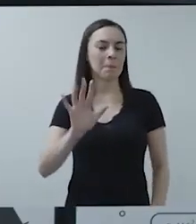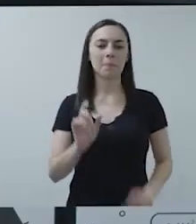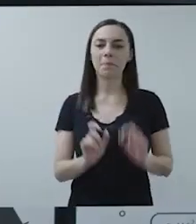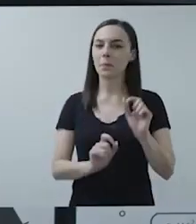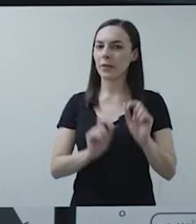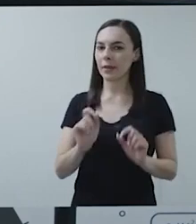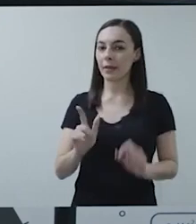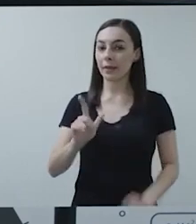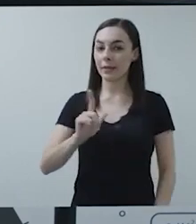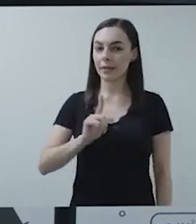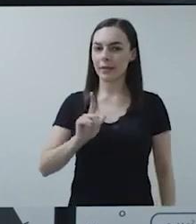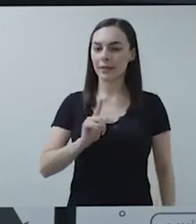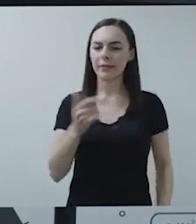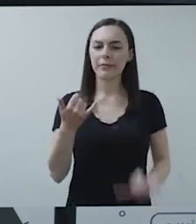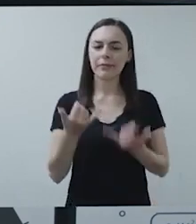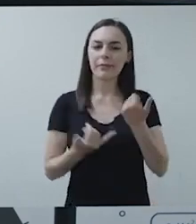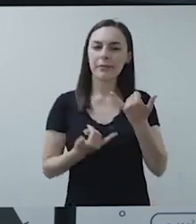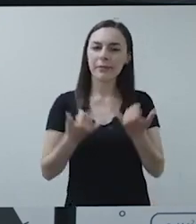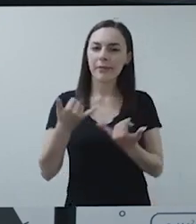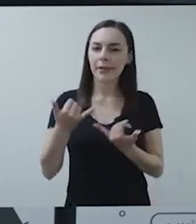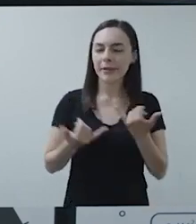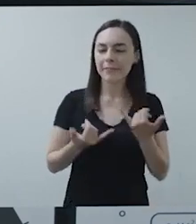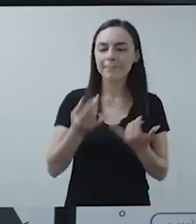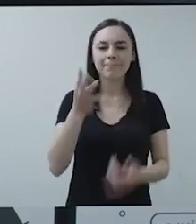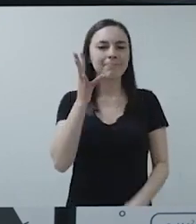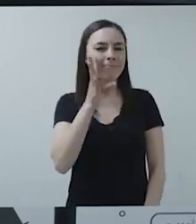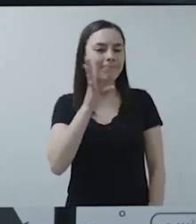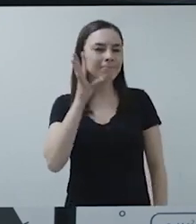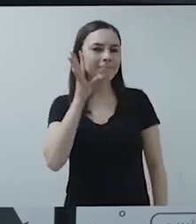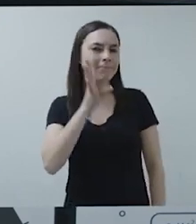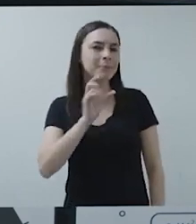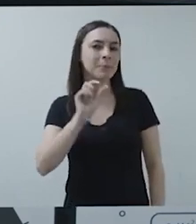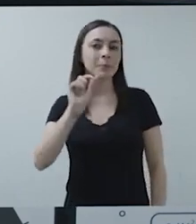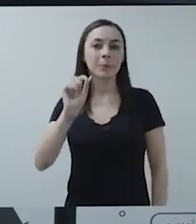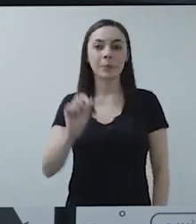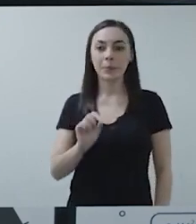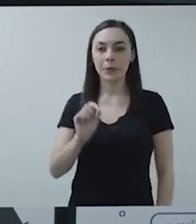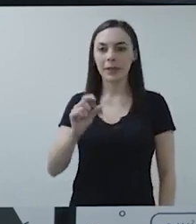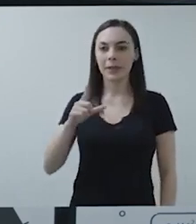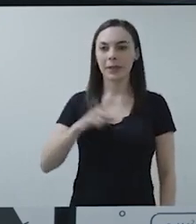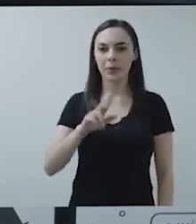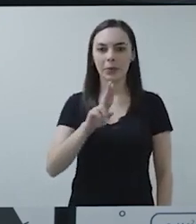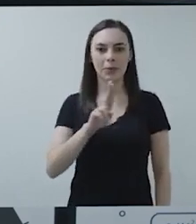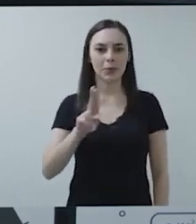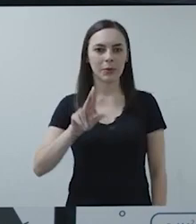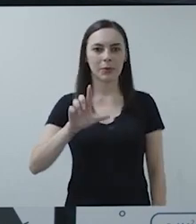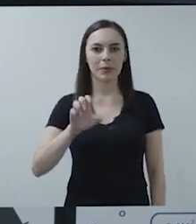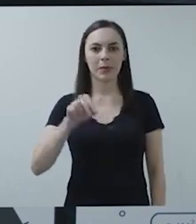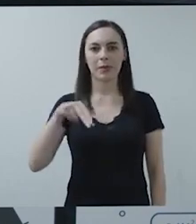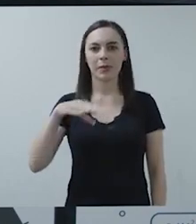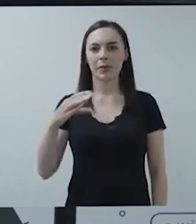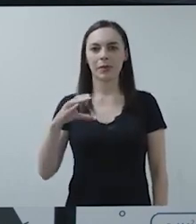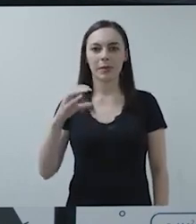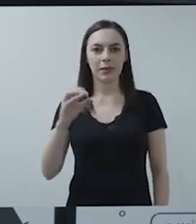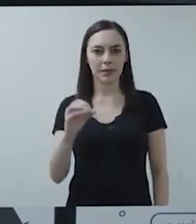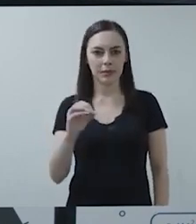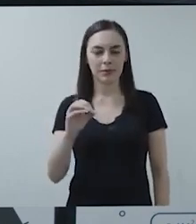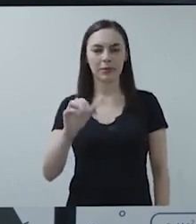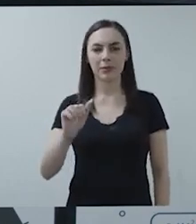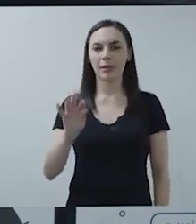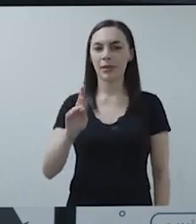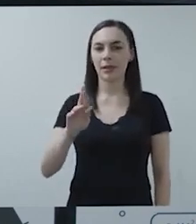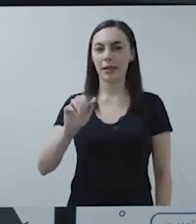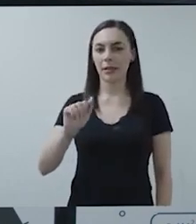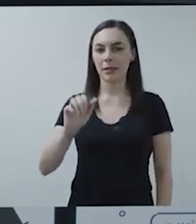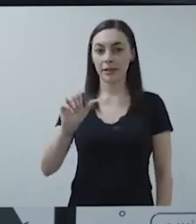Nós temos aqui aquela brincadeira muito legal do lenço atrás, em que um